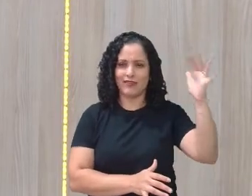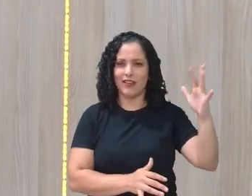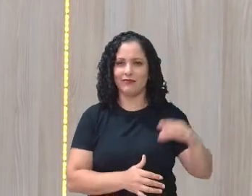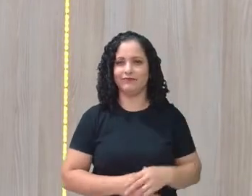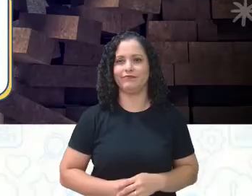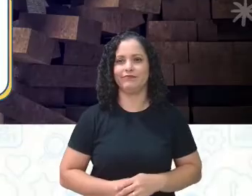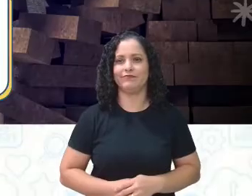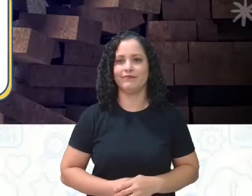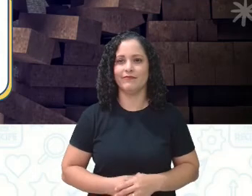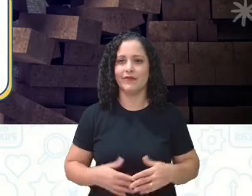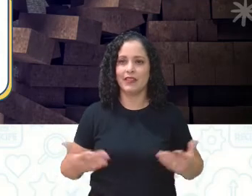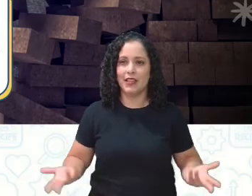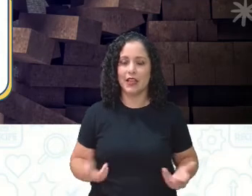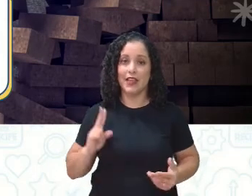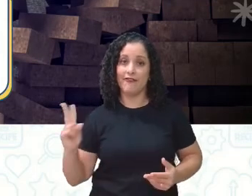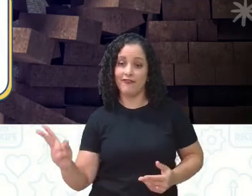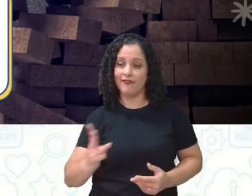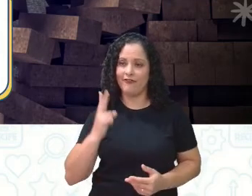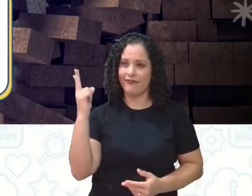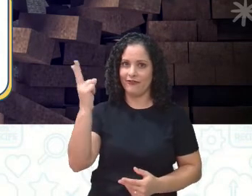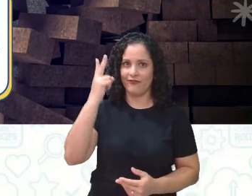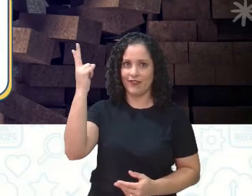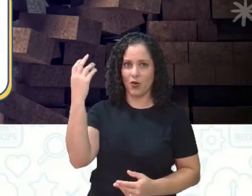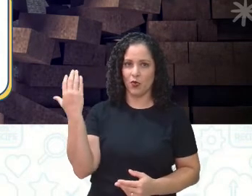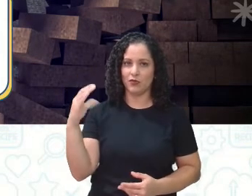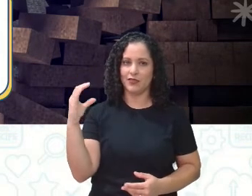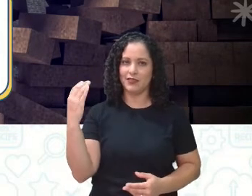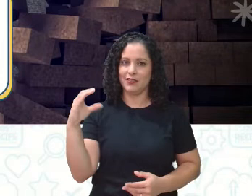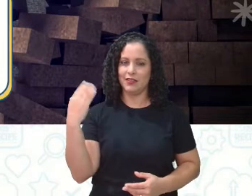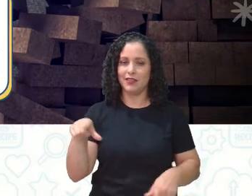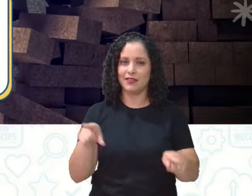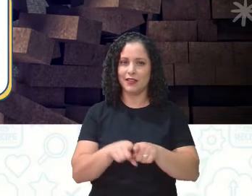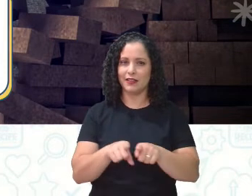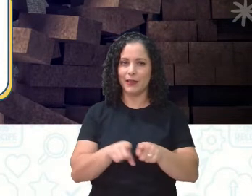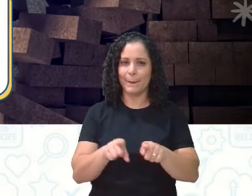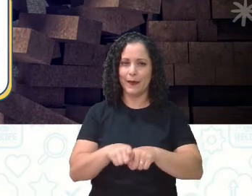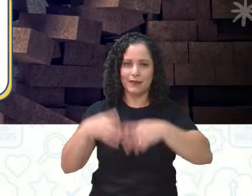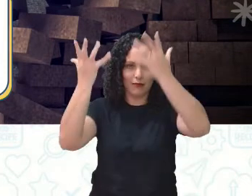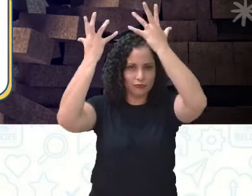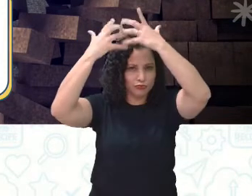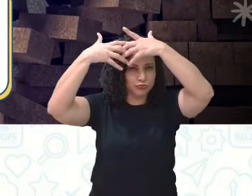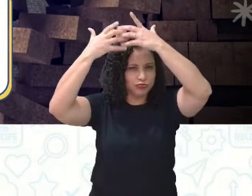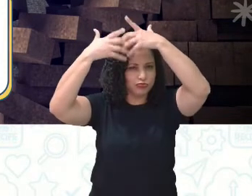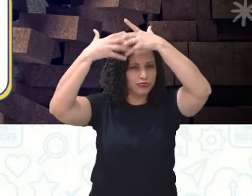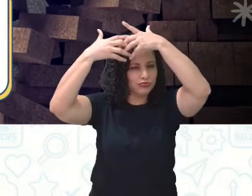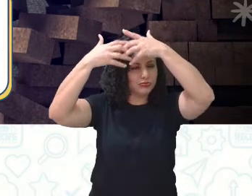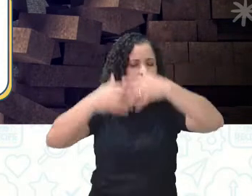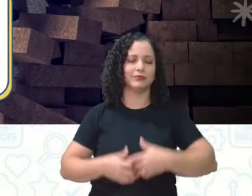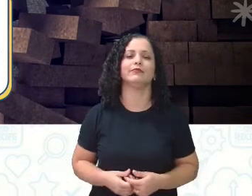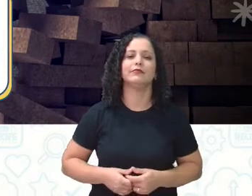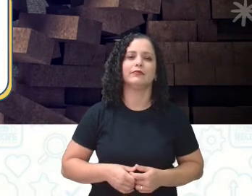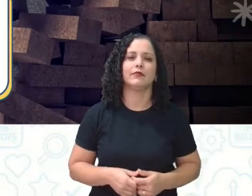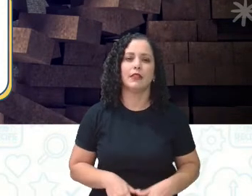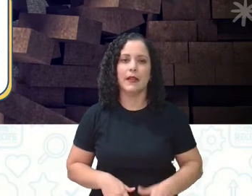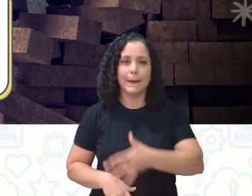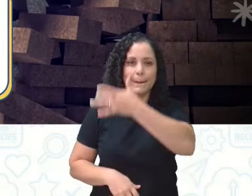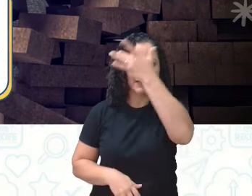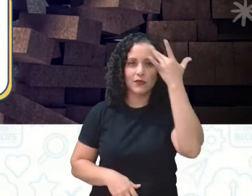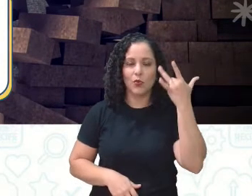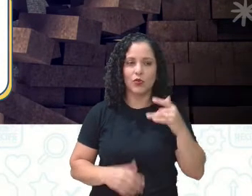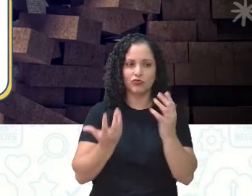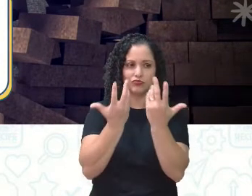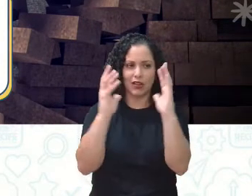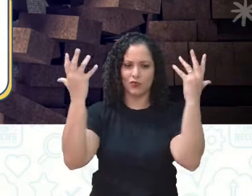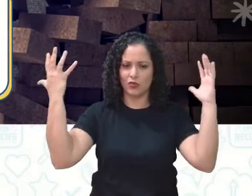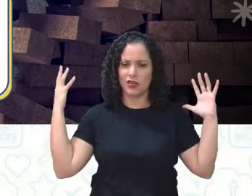ó, a valorização da ciência e da racionalidade, eliminar a ignorância dos seres humanos sobre a natureza